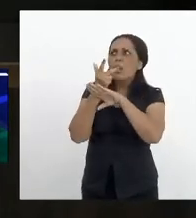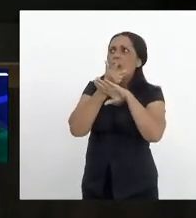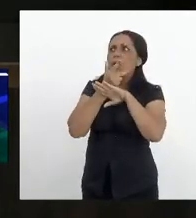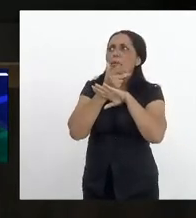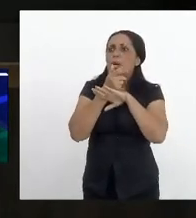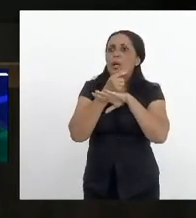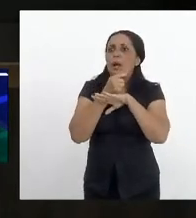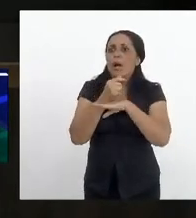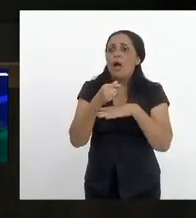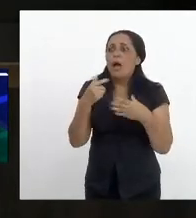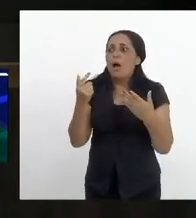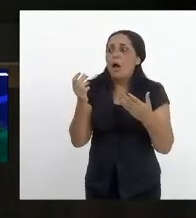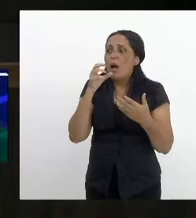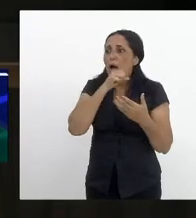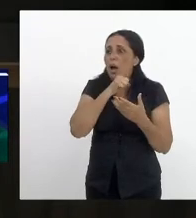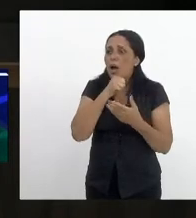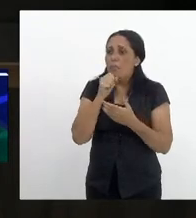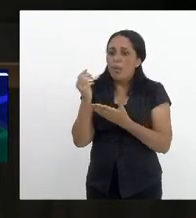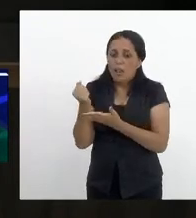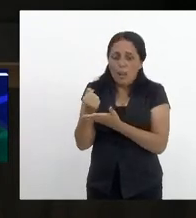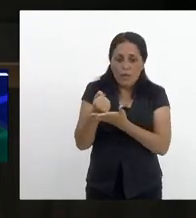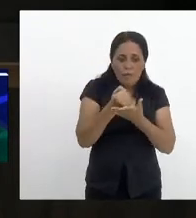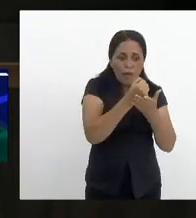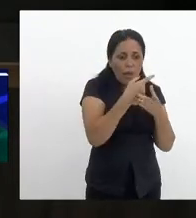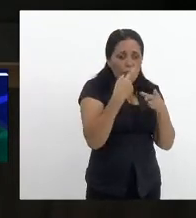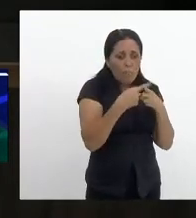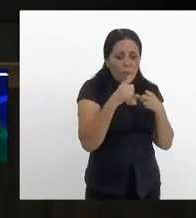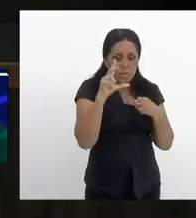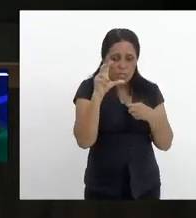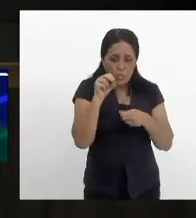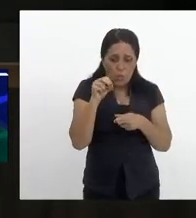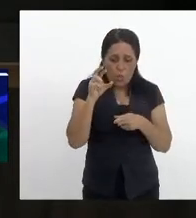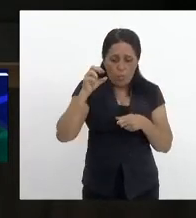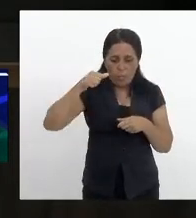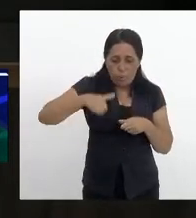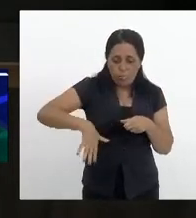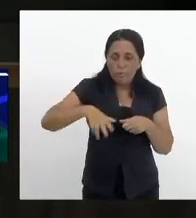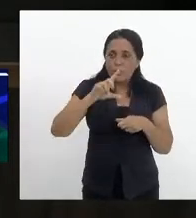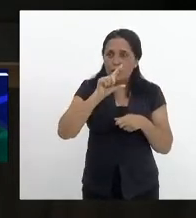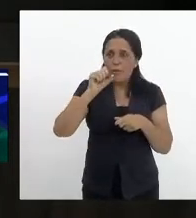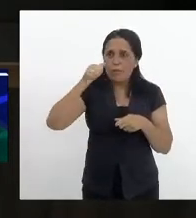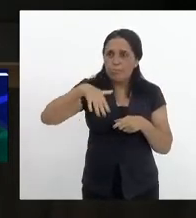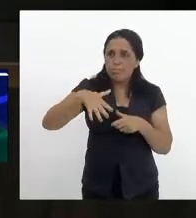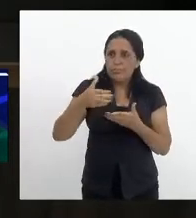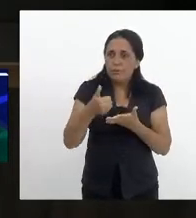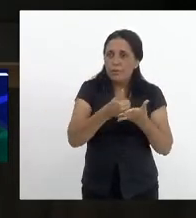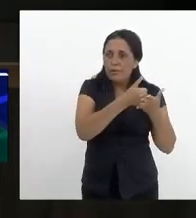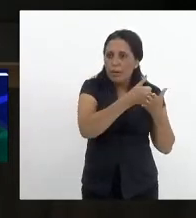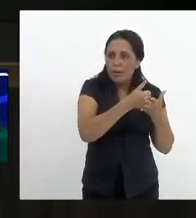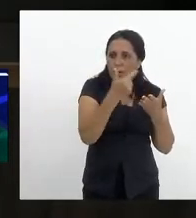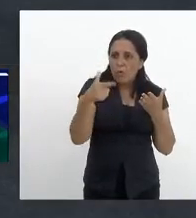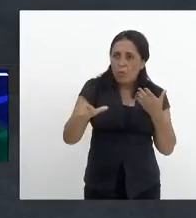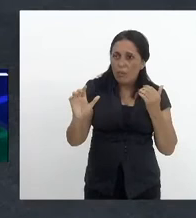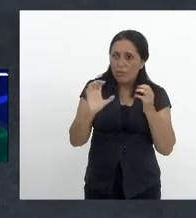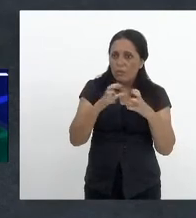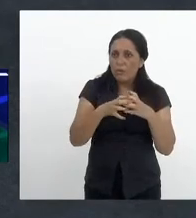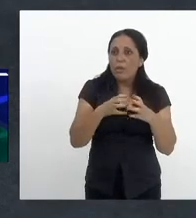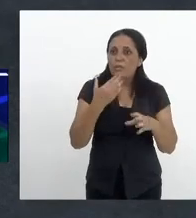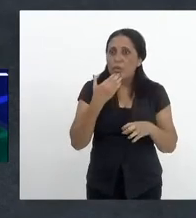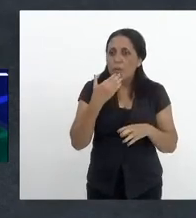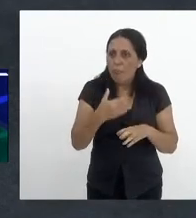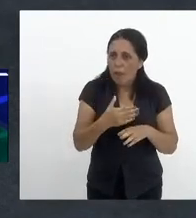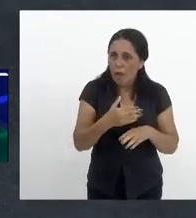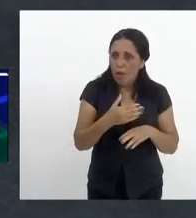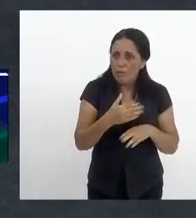levar porque o outro deu R$100 mais barato, R$50. Entendeu? Entendi. Senhor presidente, eu só peço a